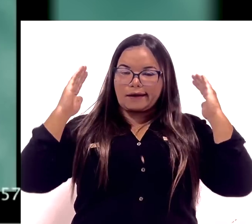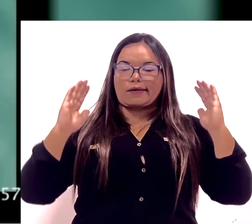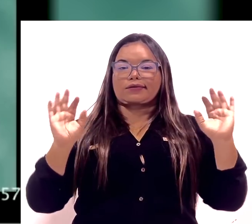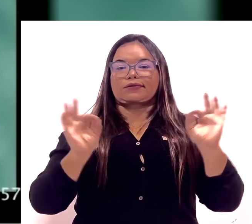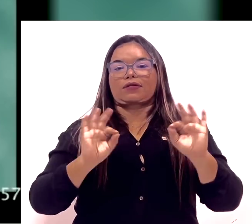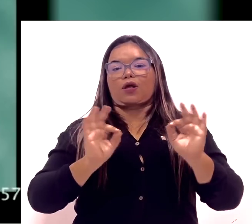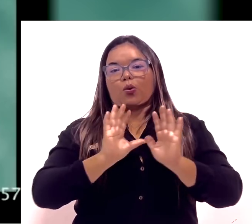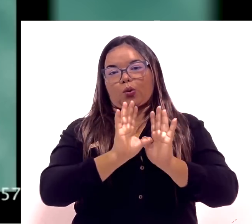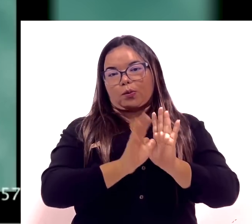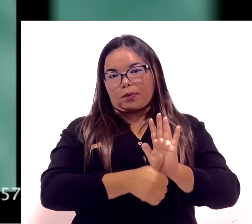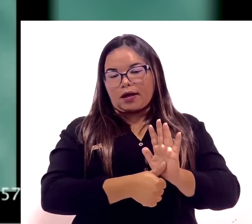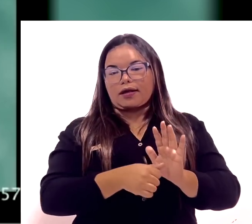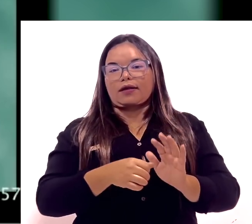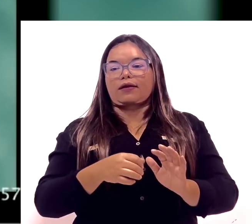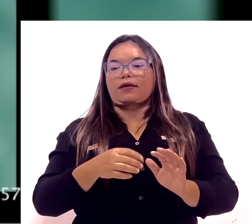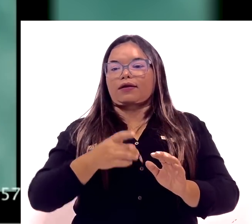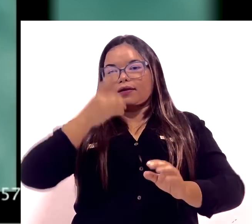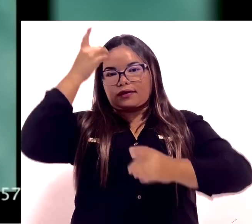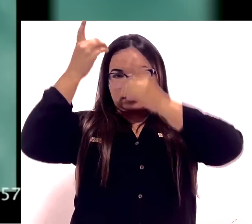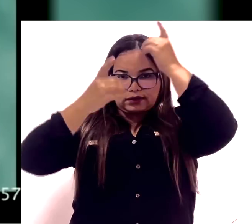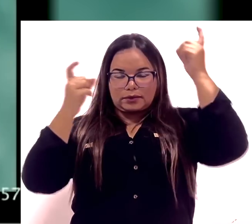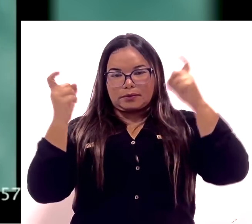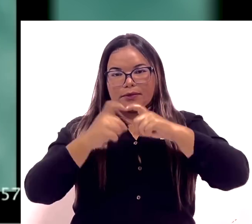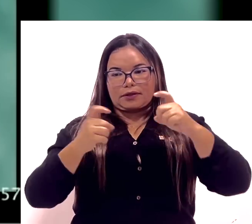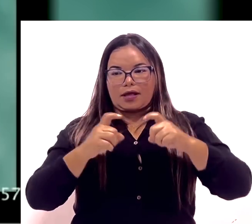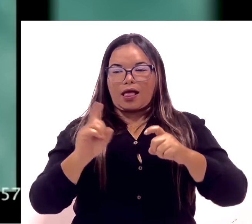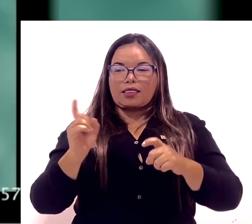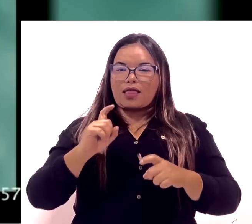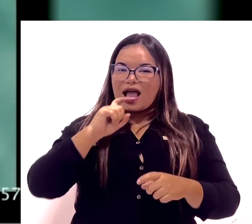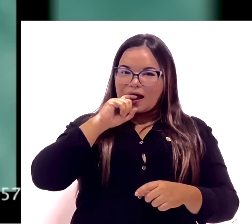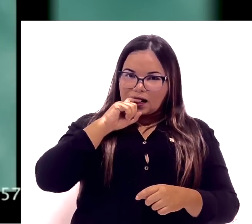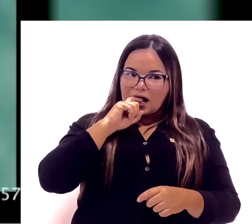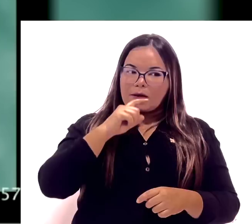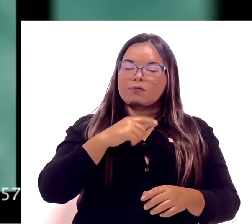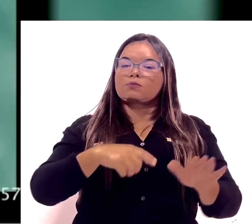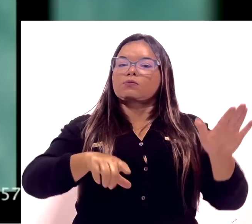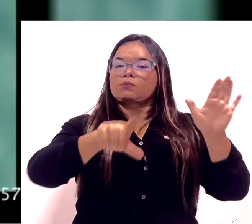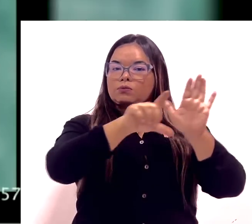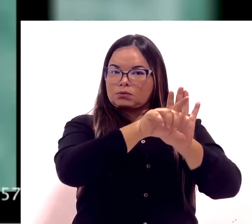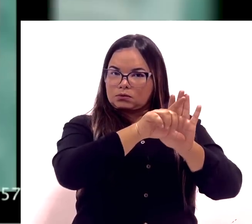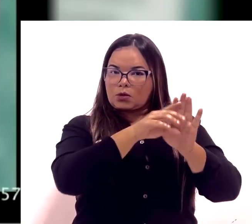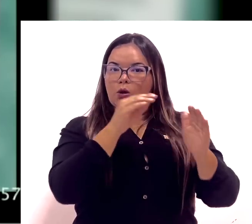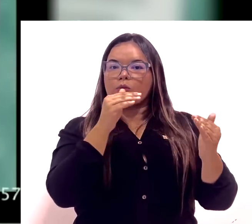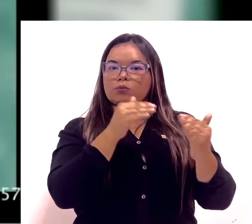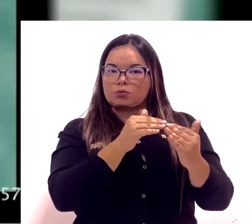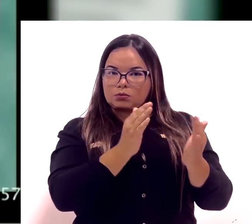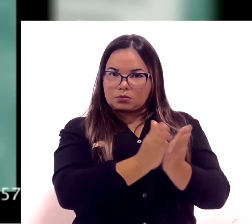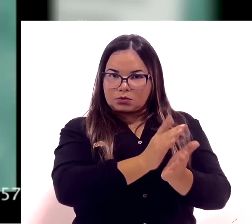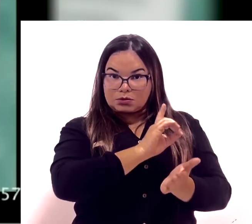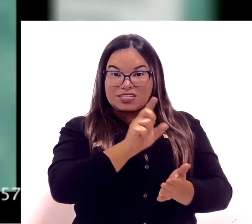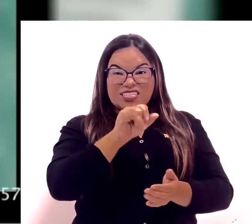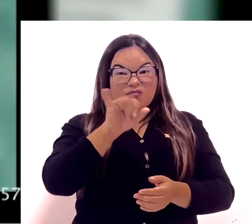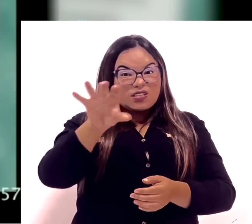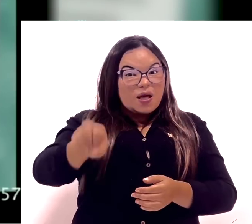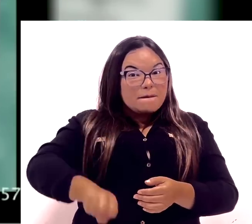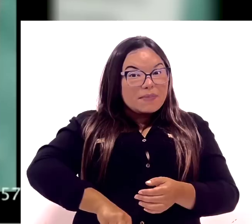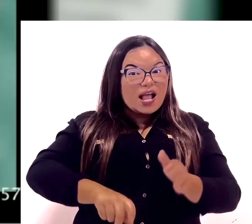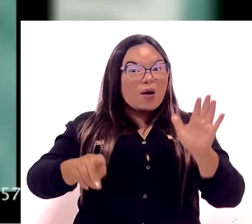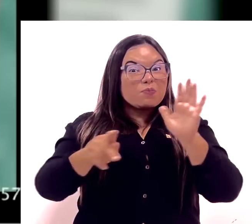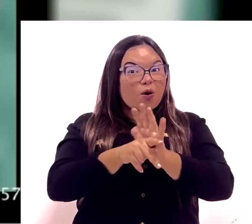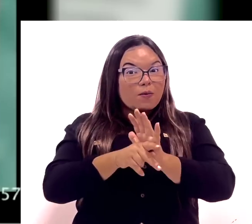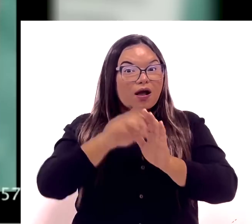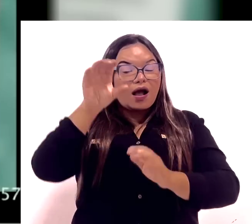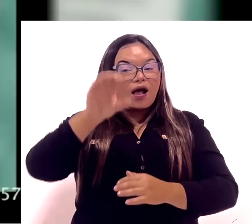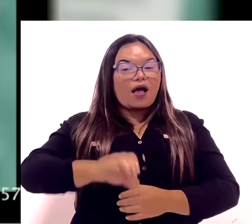não dirás falso testemunho e não cobiçarás. Aqui estão os mandamentos como estão na Bíblia. Mas se você pegar o catecismo